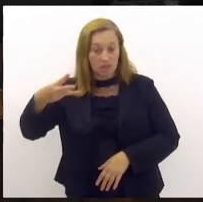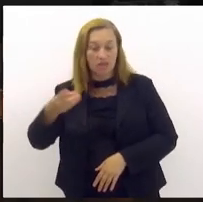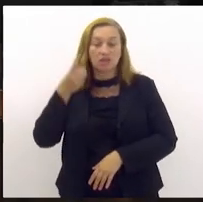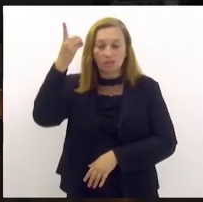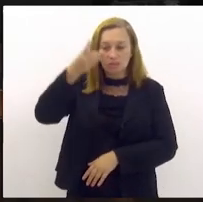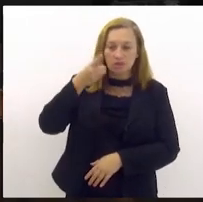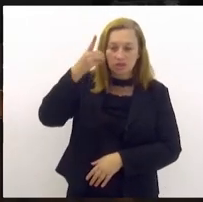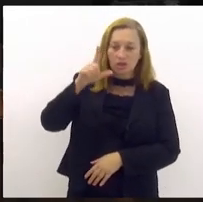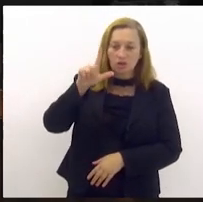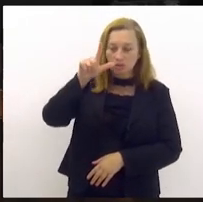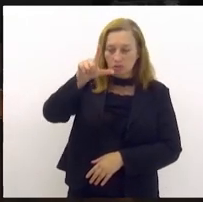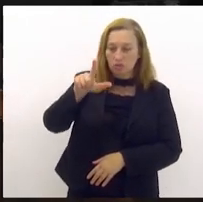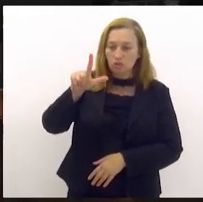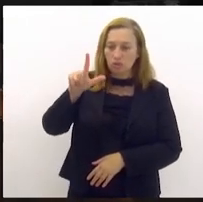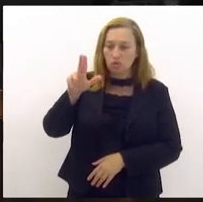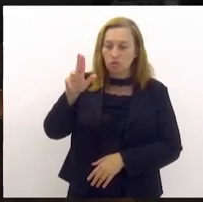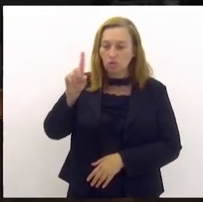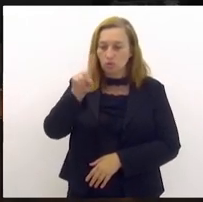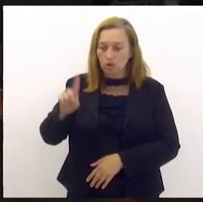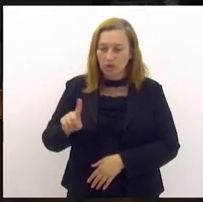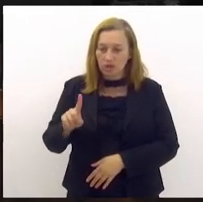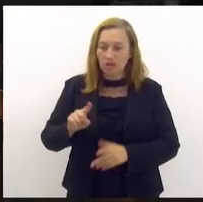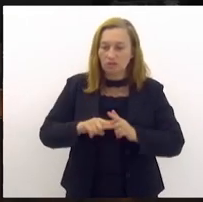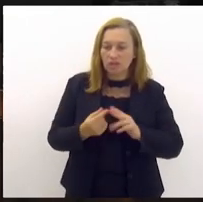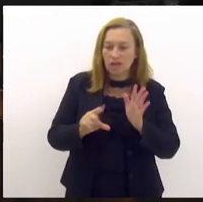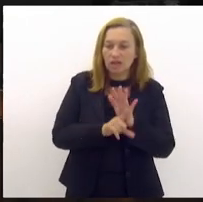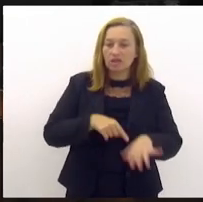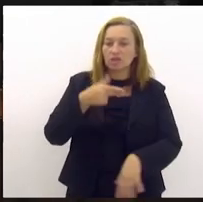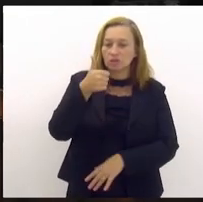autoria do deputado Luiz Cláudio Ribeiro, que altera a lei